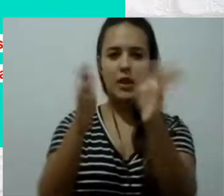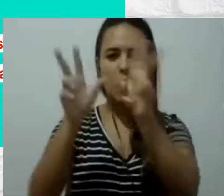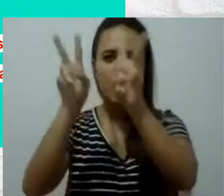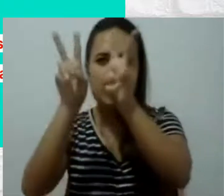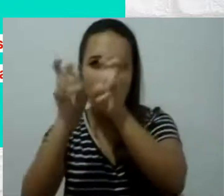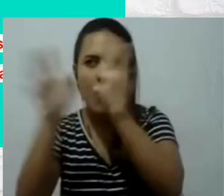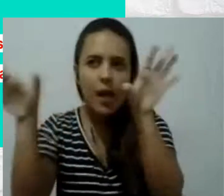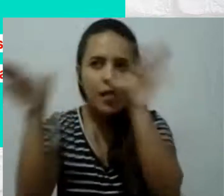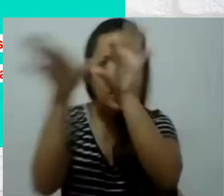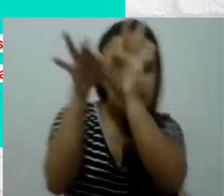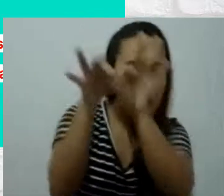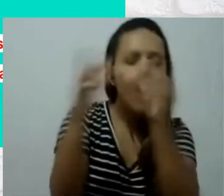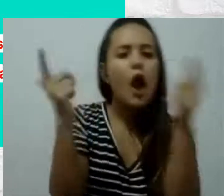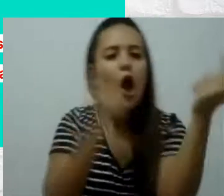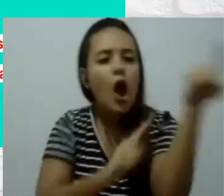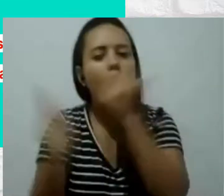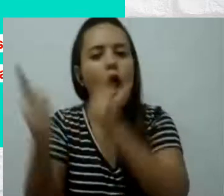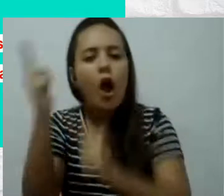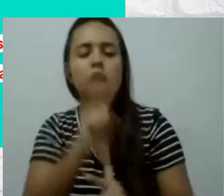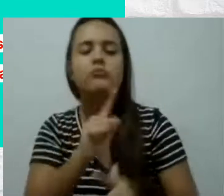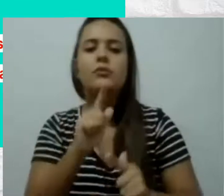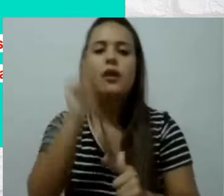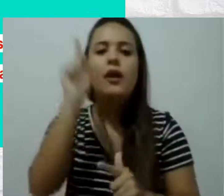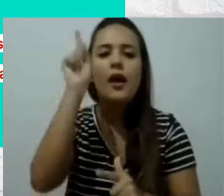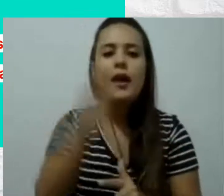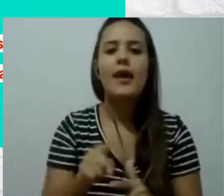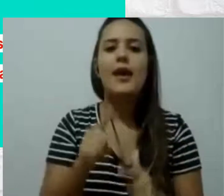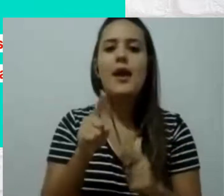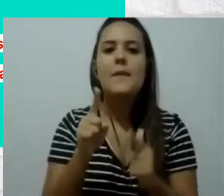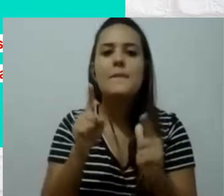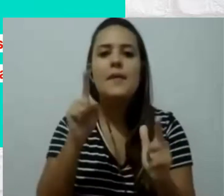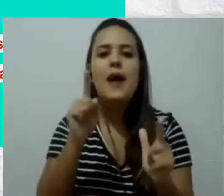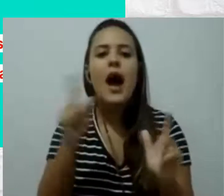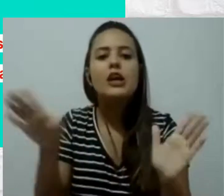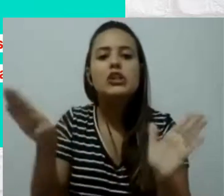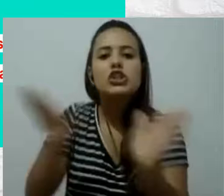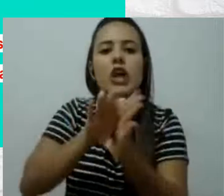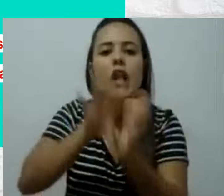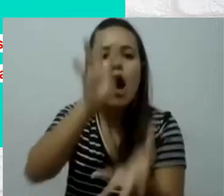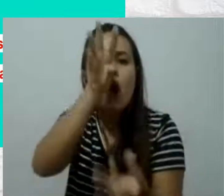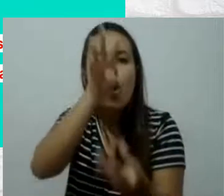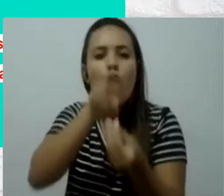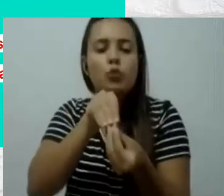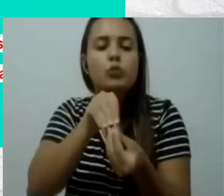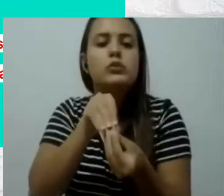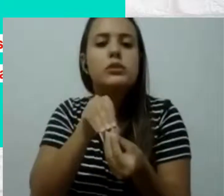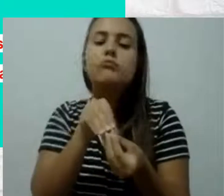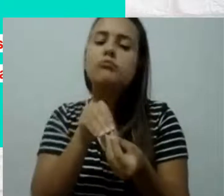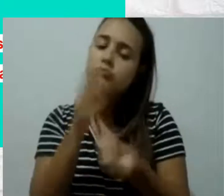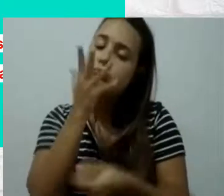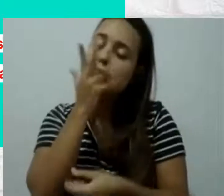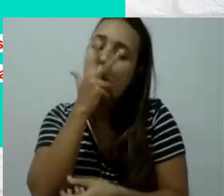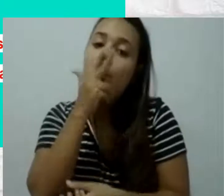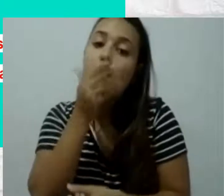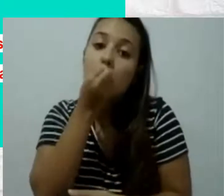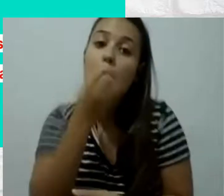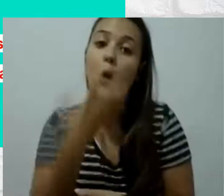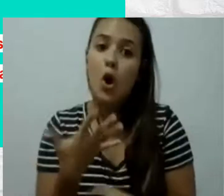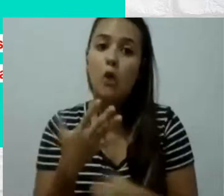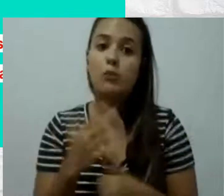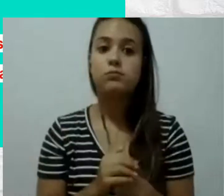caminhar, ligar os fatos, tudo, caminhar para essa conclusão de